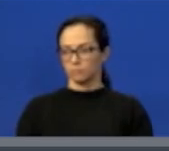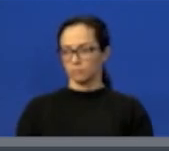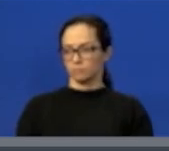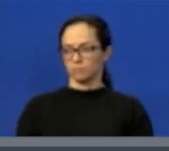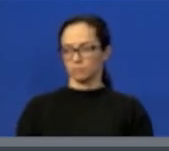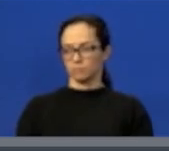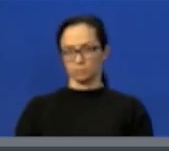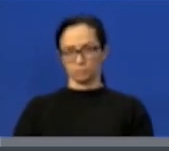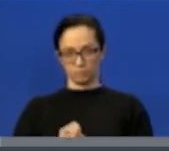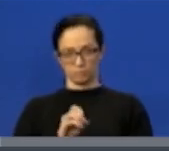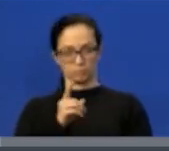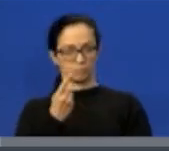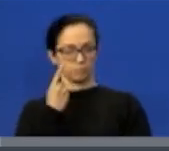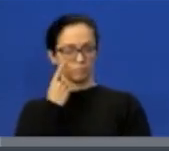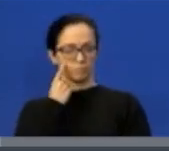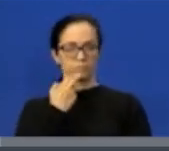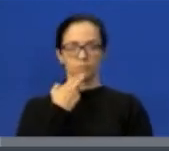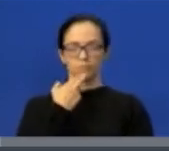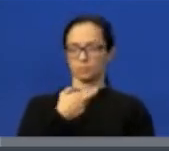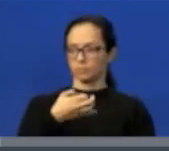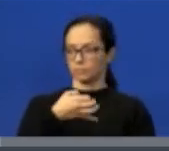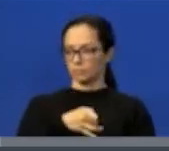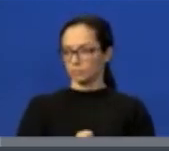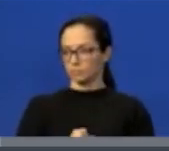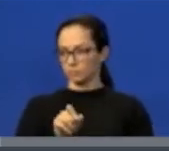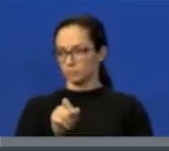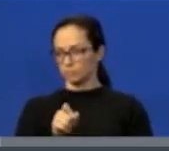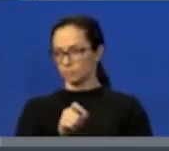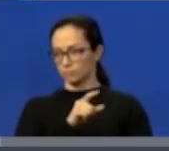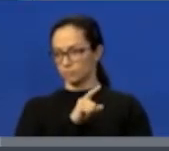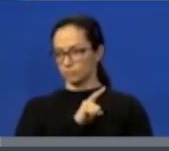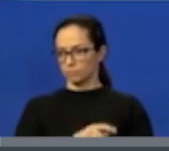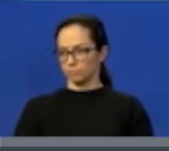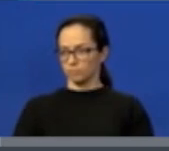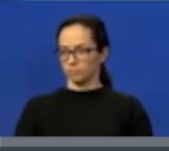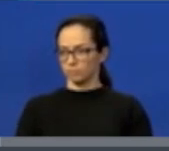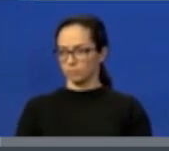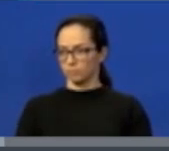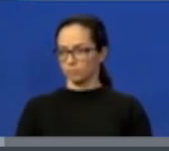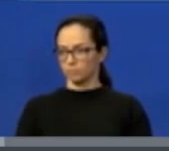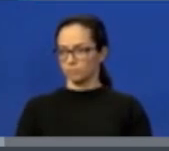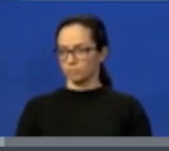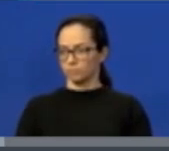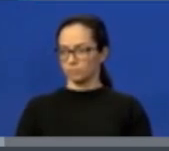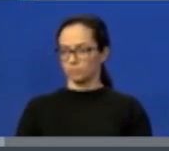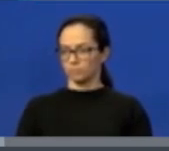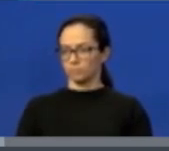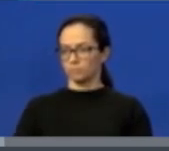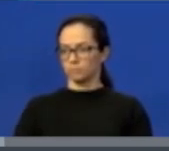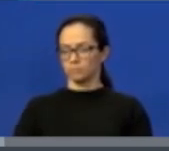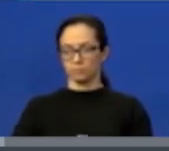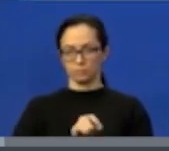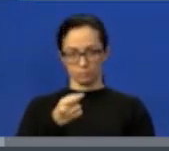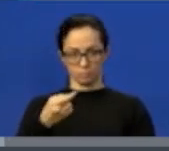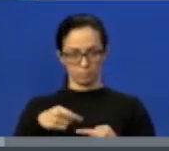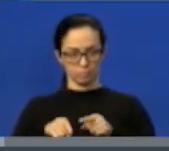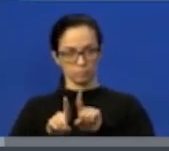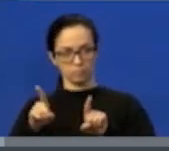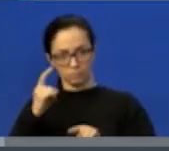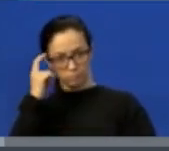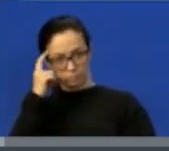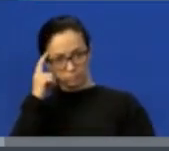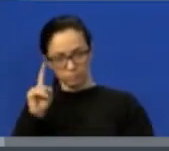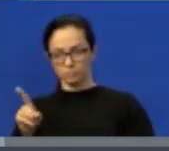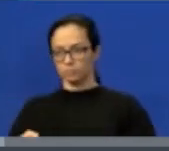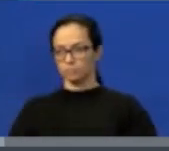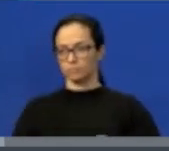Olá, vamos retomar a nossa interatividade, então vamos lá. Nós temos as letras A, B, C, D e E, e a alternativa